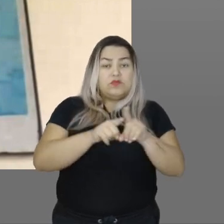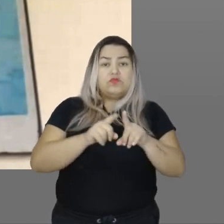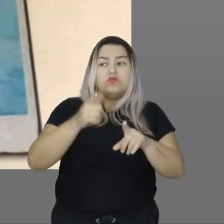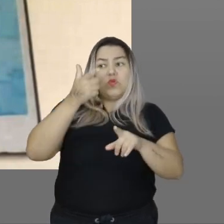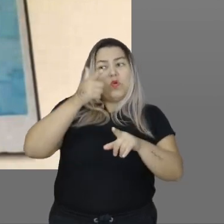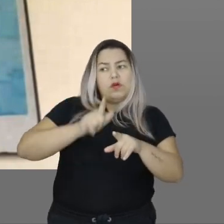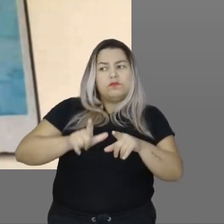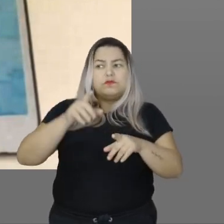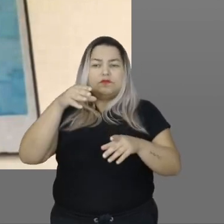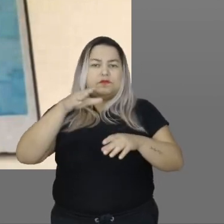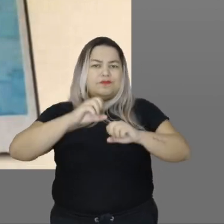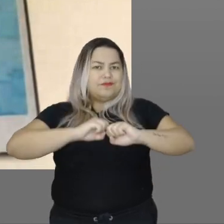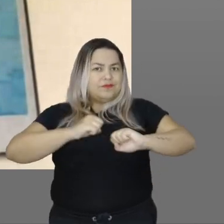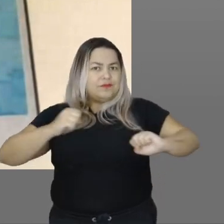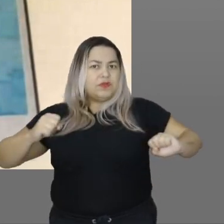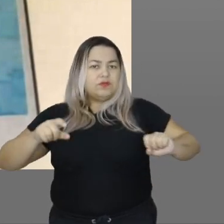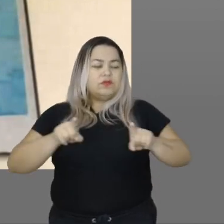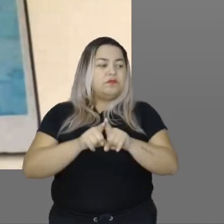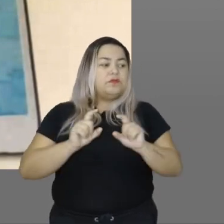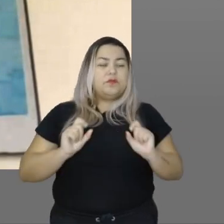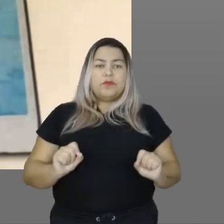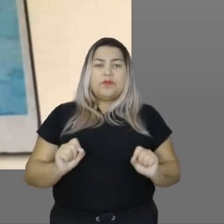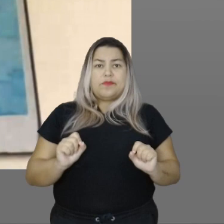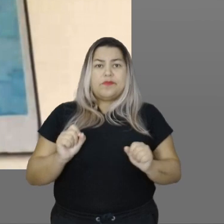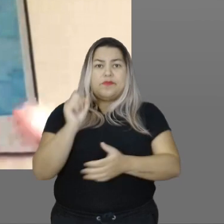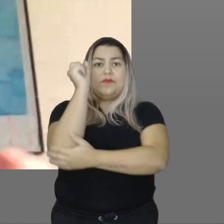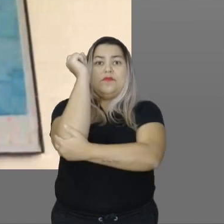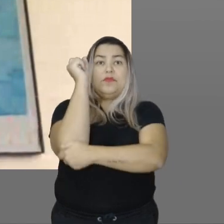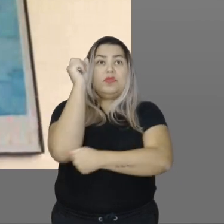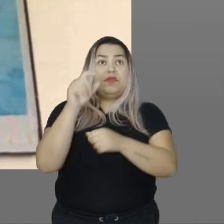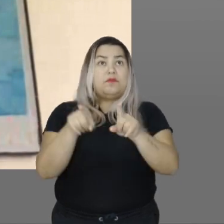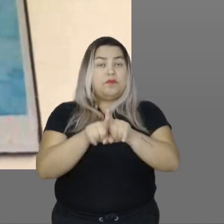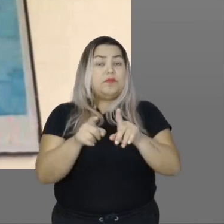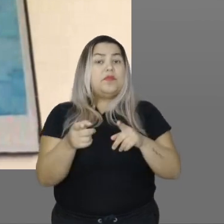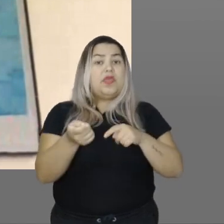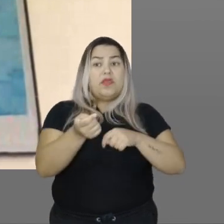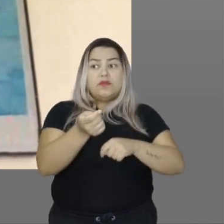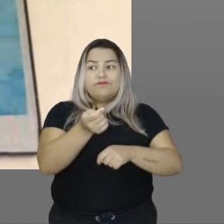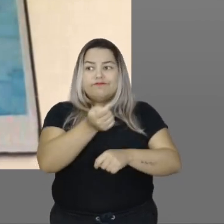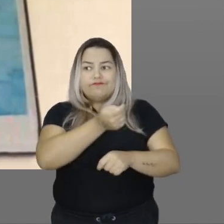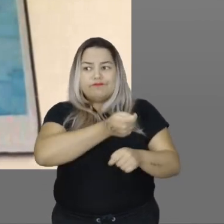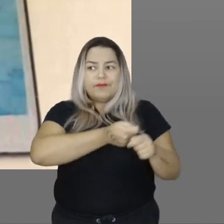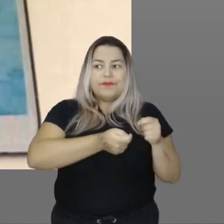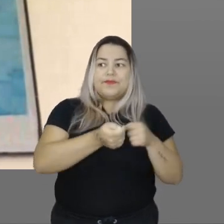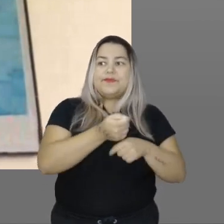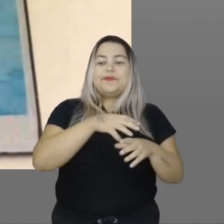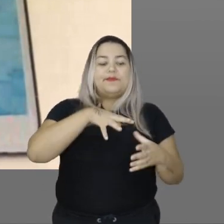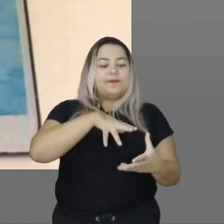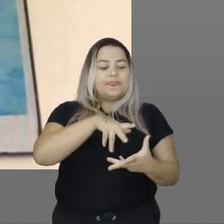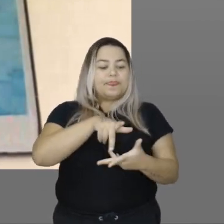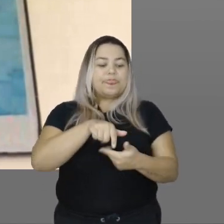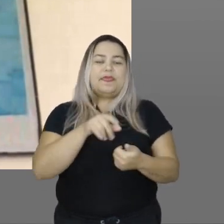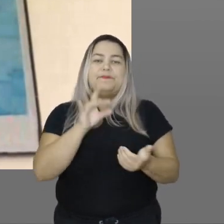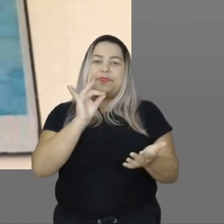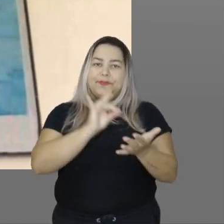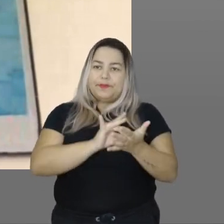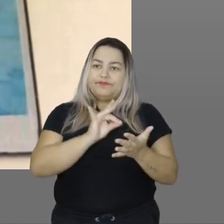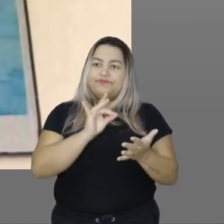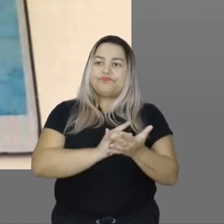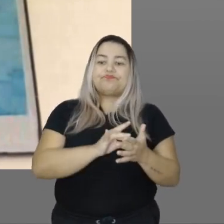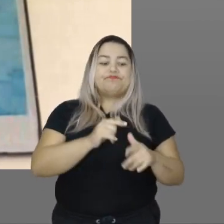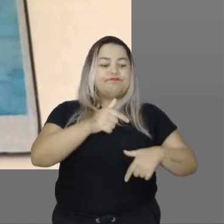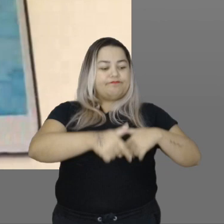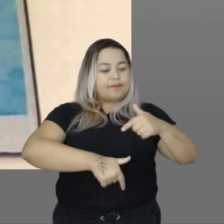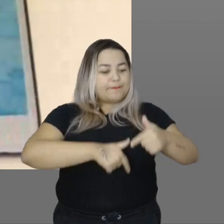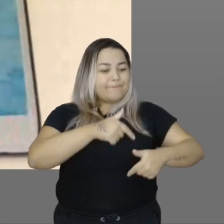vez maiores neste mercado especulativo, financeiro especulativo, e o mundo real da produção, dos